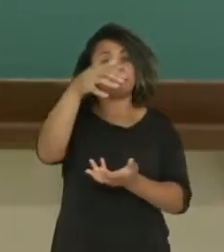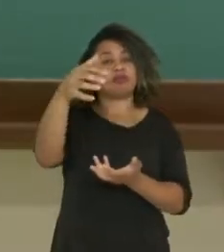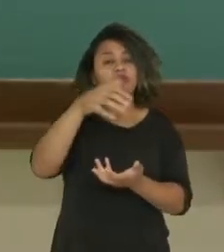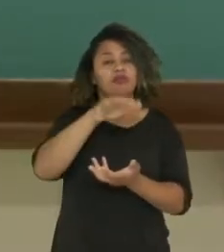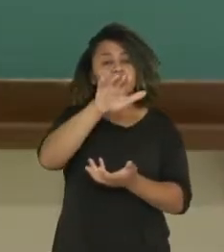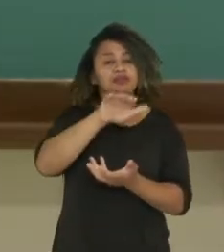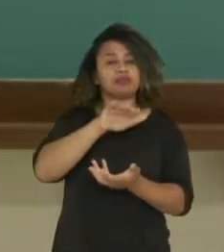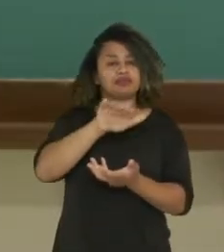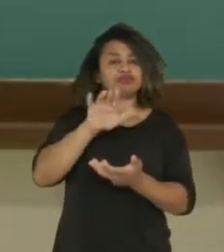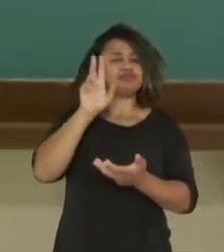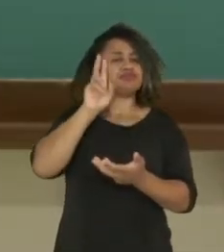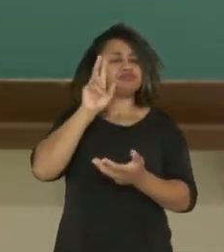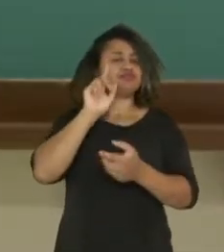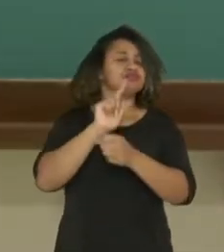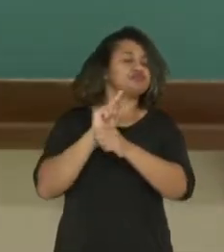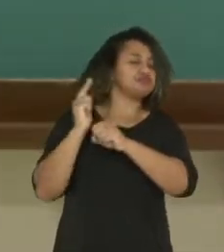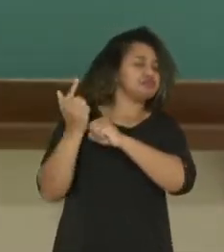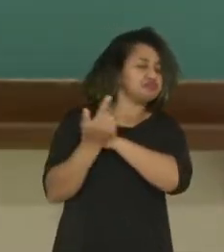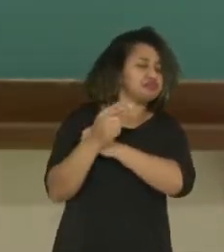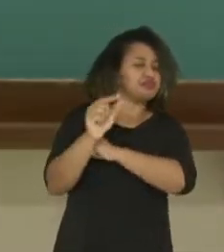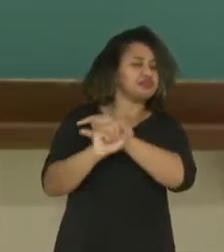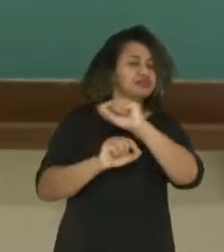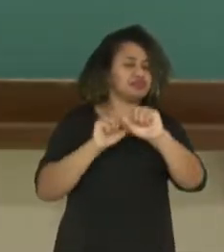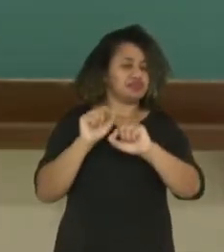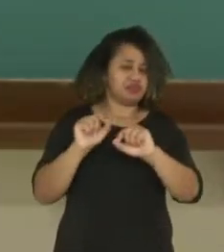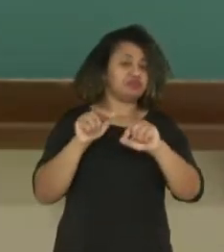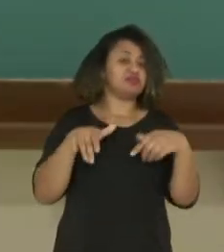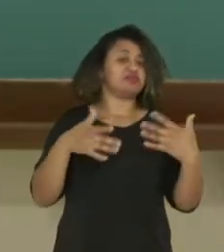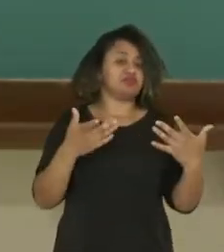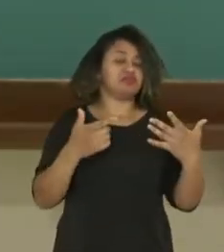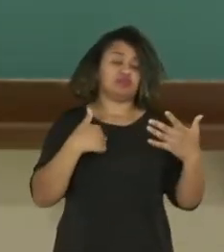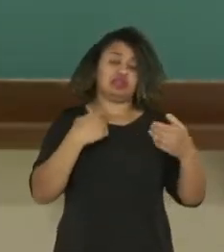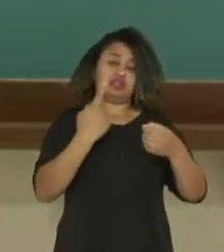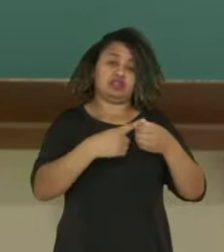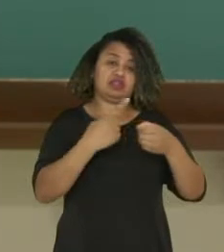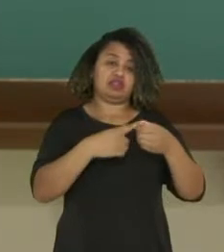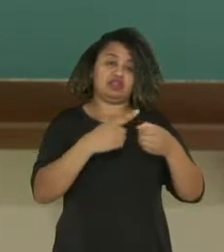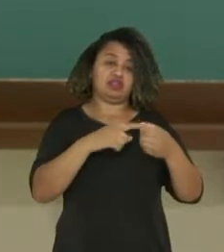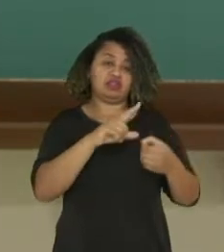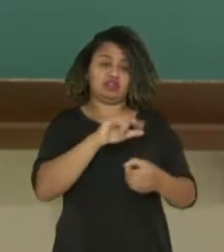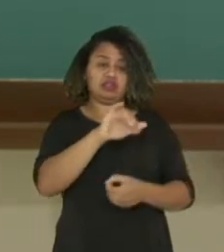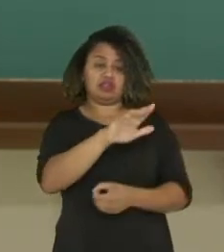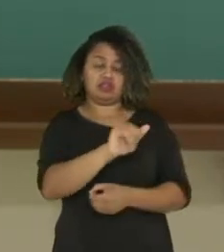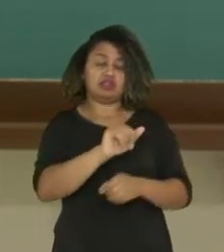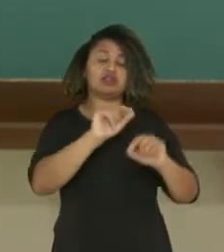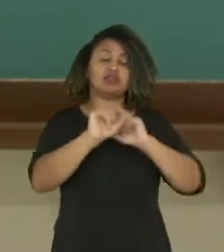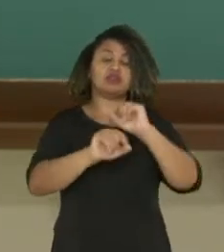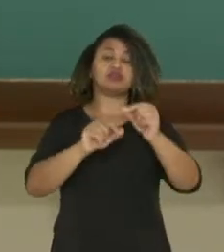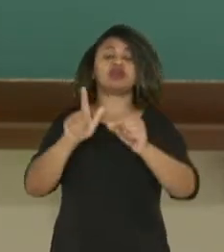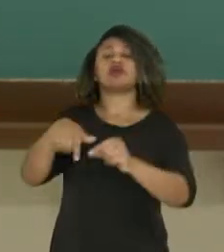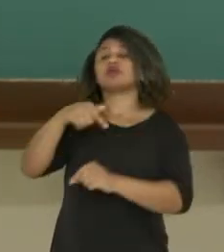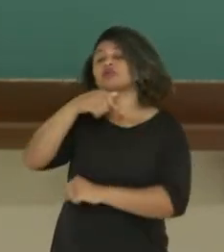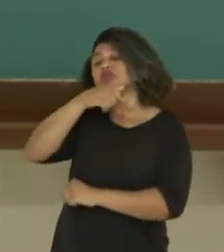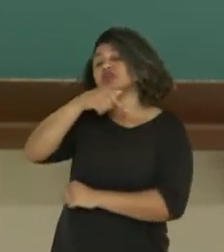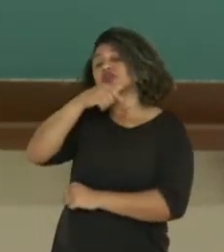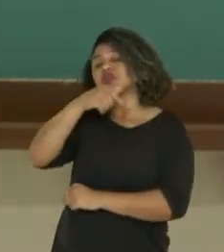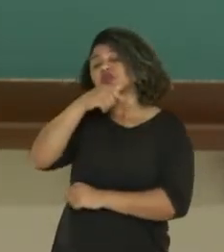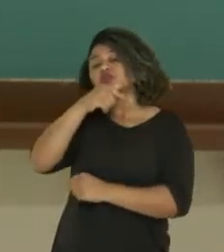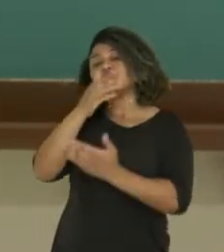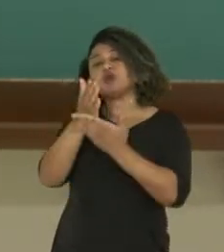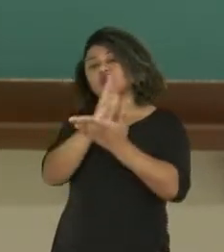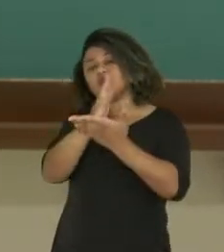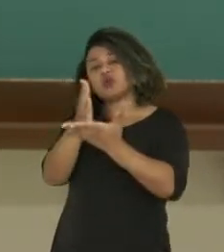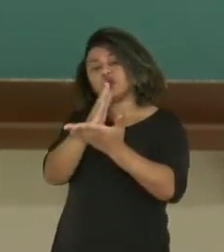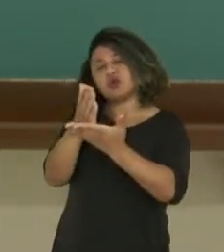aí da geografia, né? Peru, ele faz fronteira com